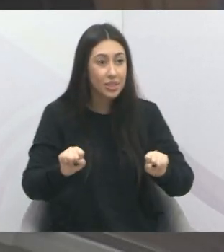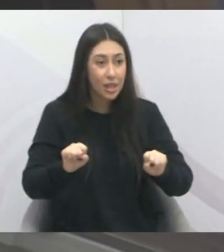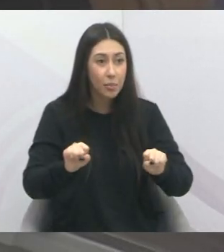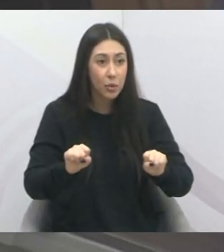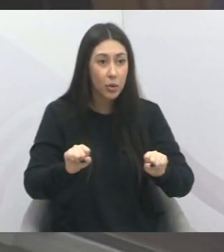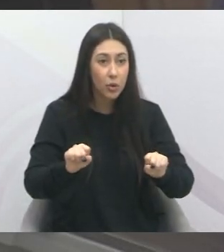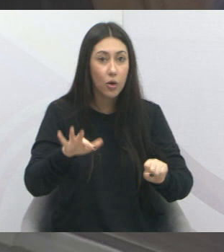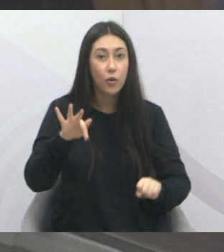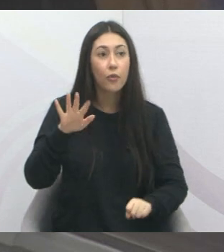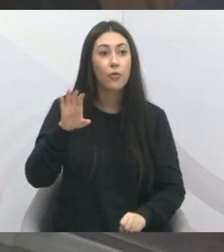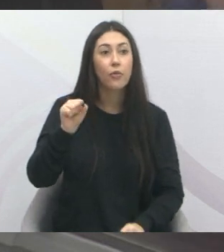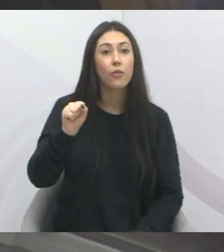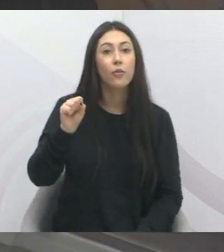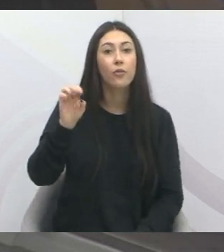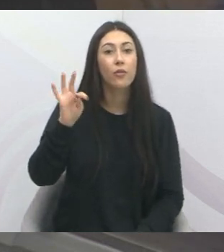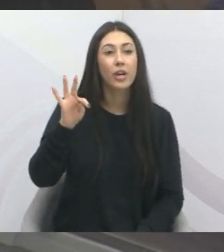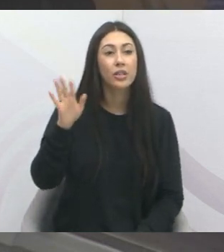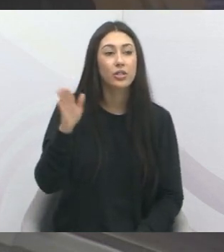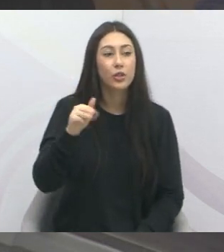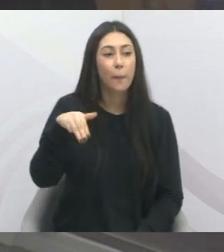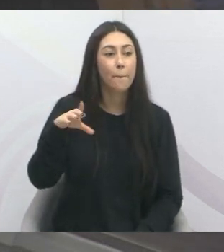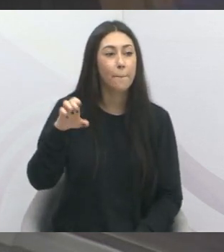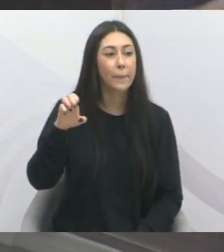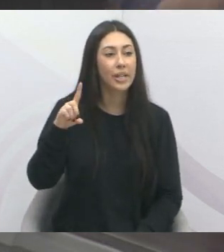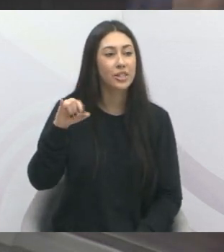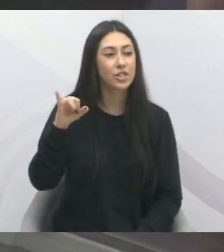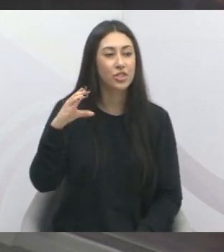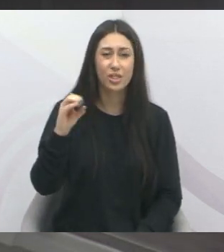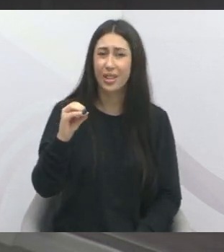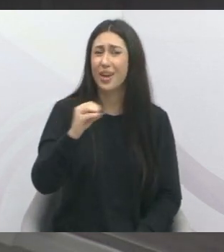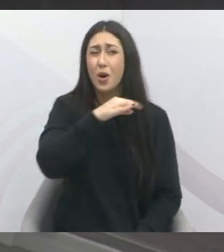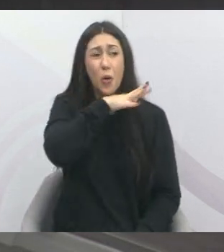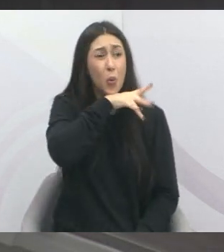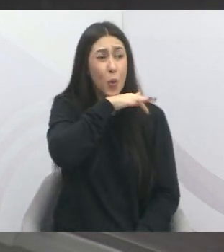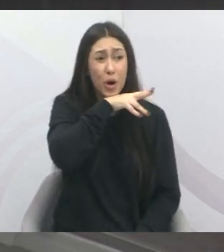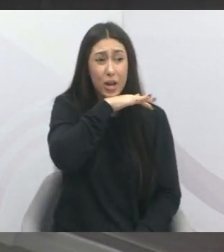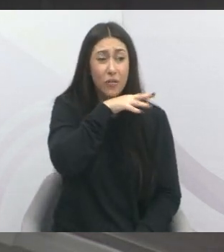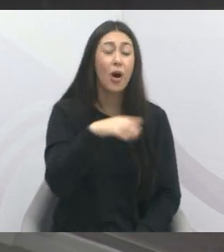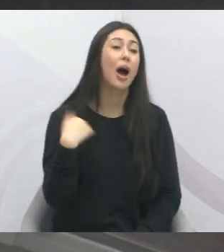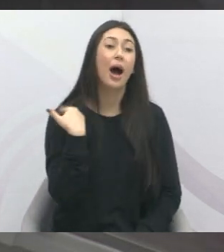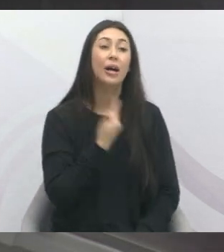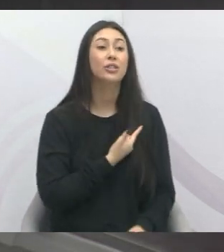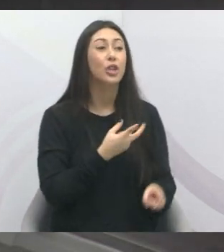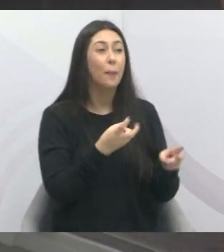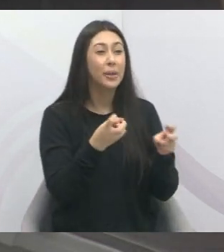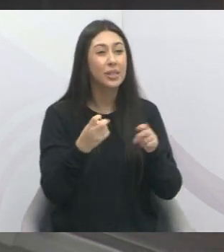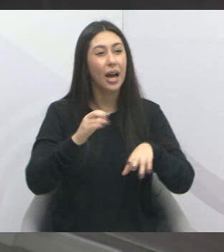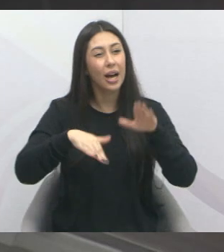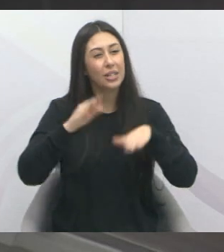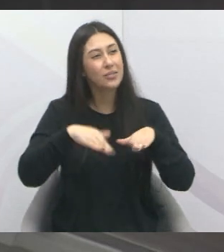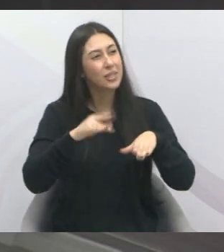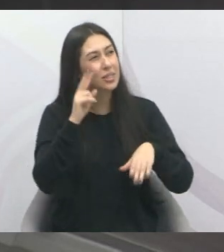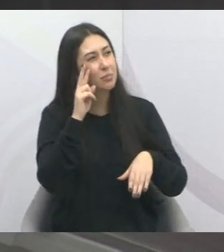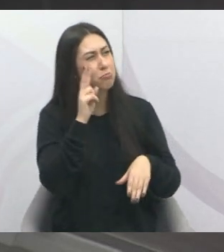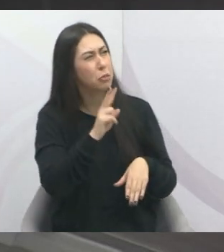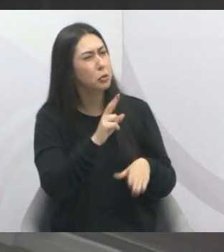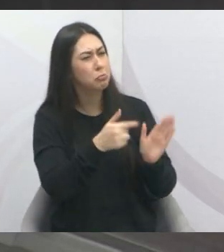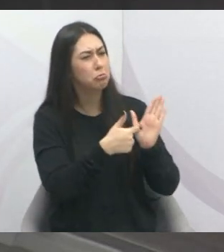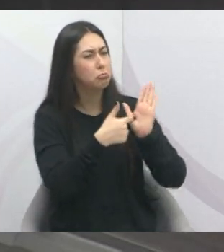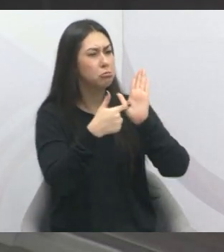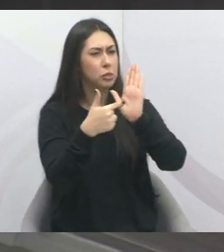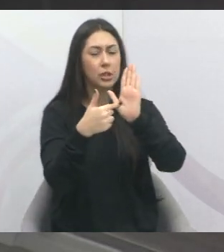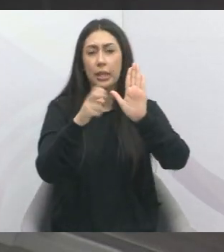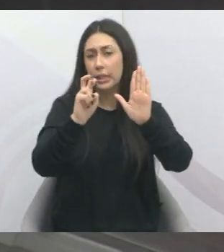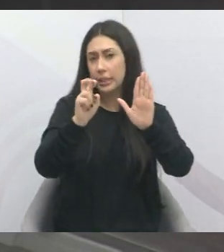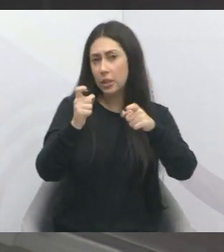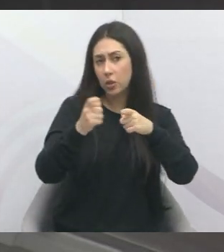Medic ele é muito ruim. Se você checar lá, e a gente acompanha isso várias vezes online, tem hora que você tem, ele te dá lá